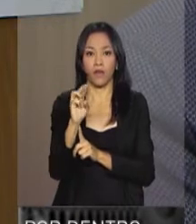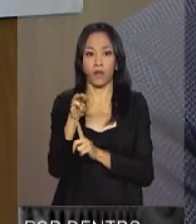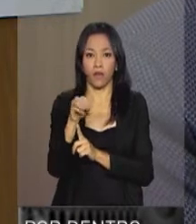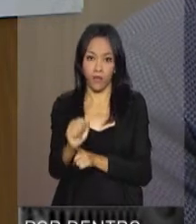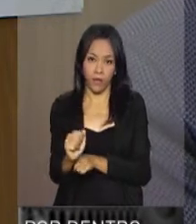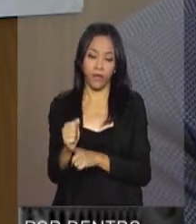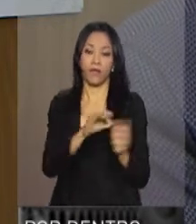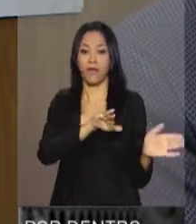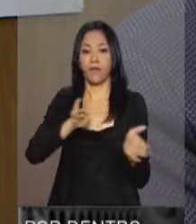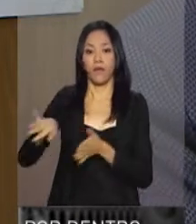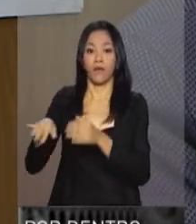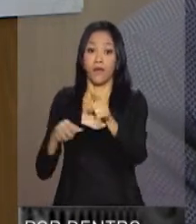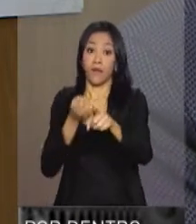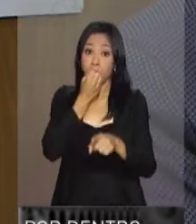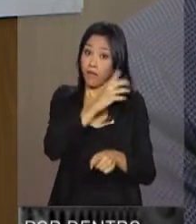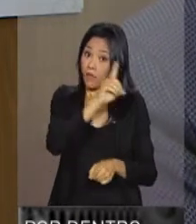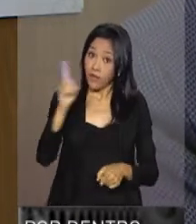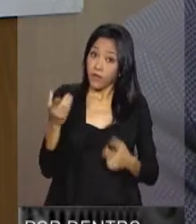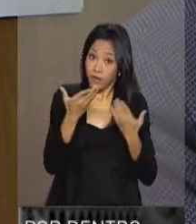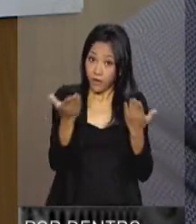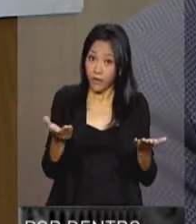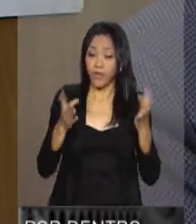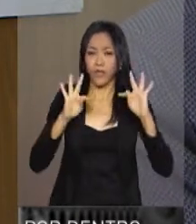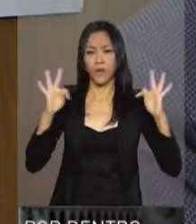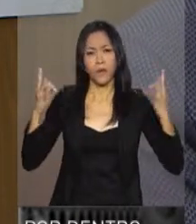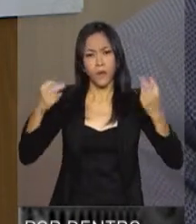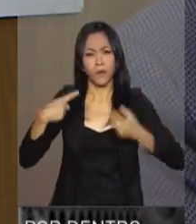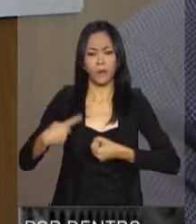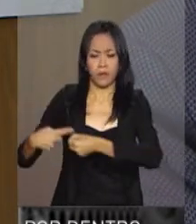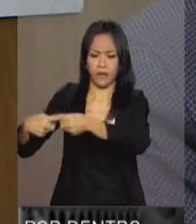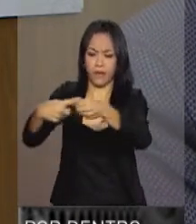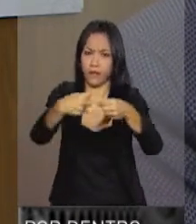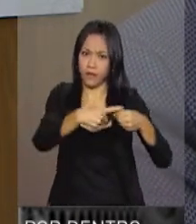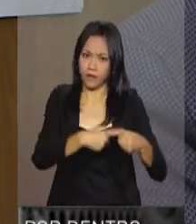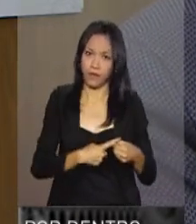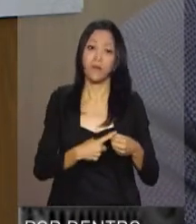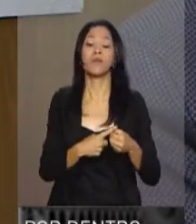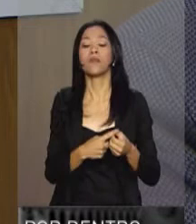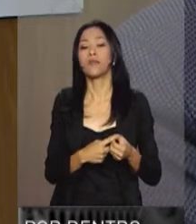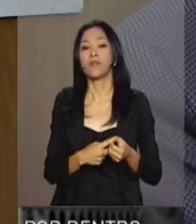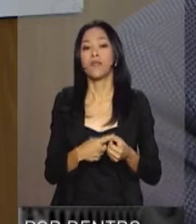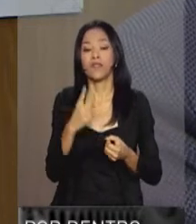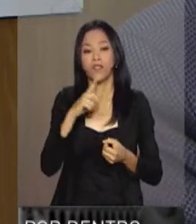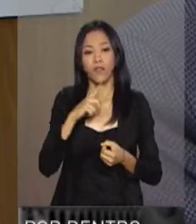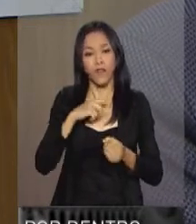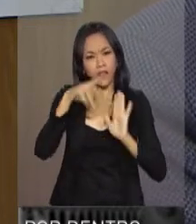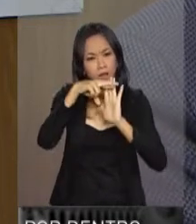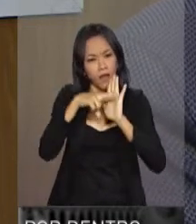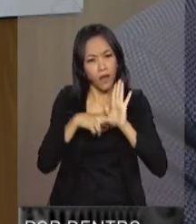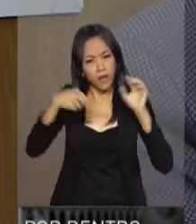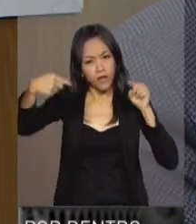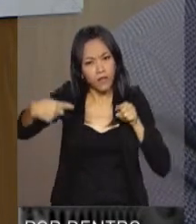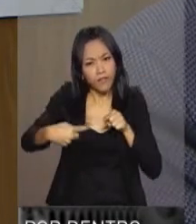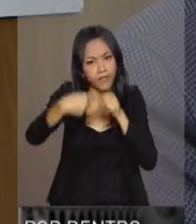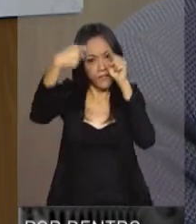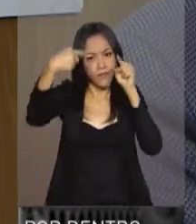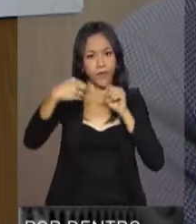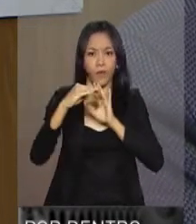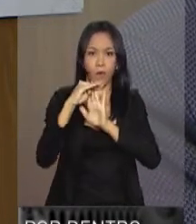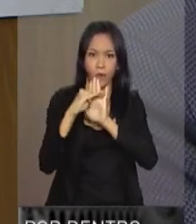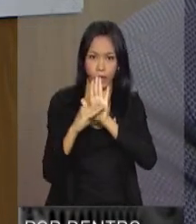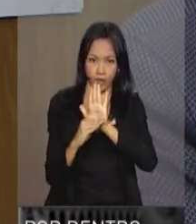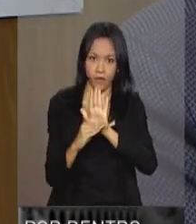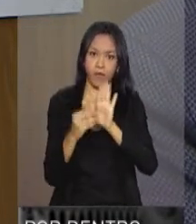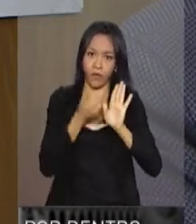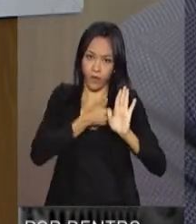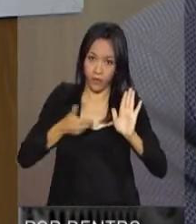pela sua pergunta e dizer que todos os municípios que estiverem com as condições em blanc regulamentares do programa cartão reforma estão